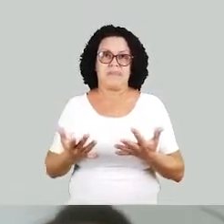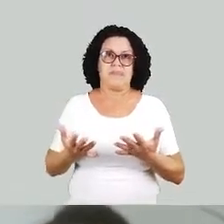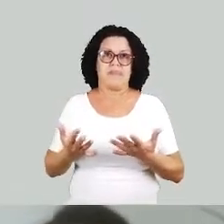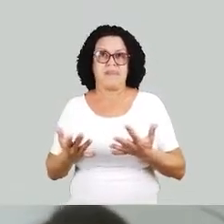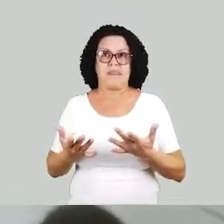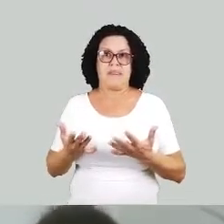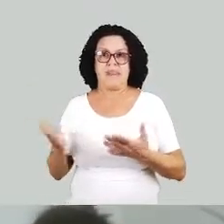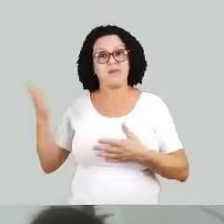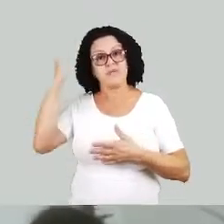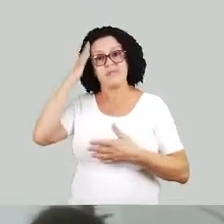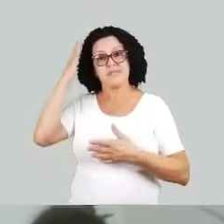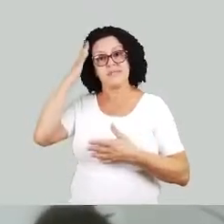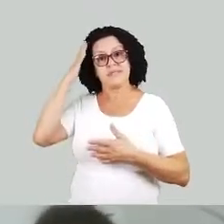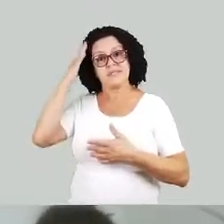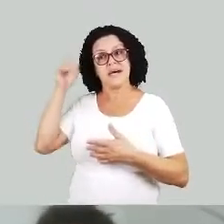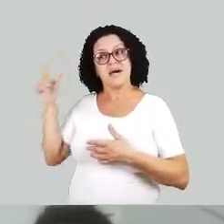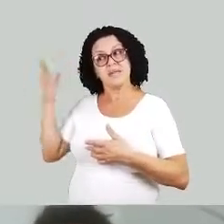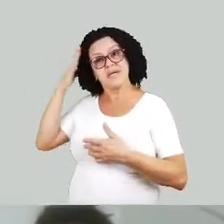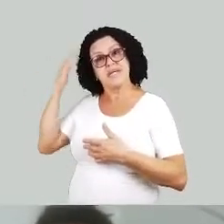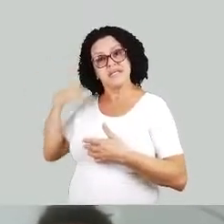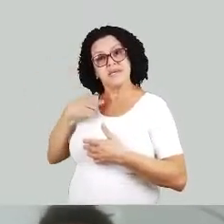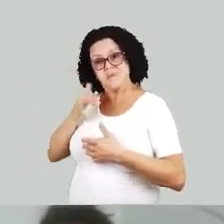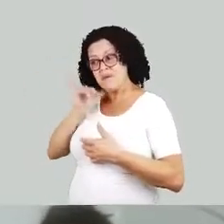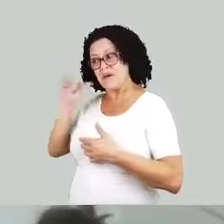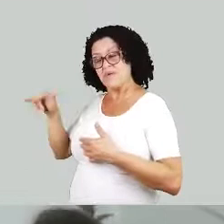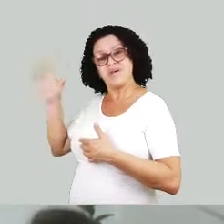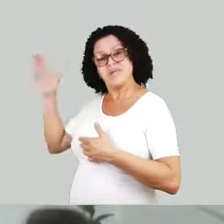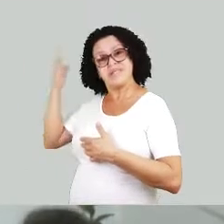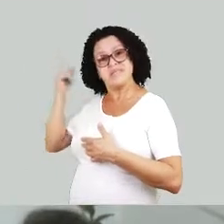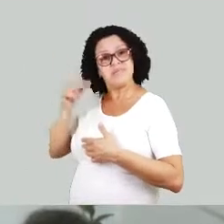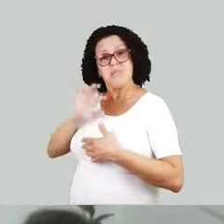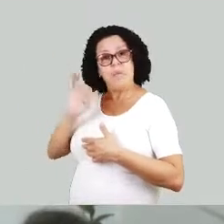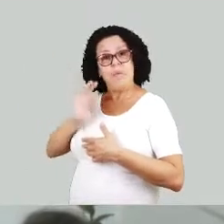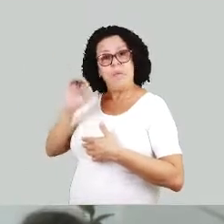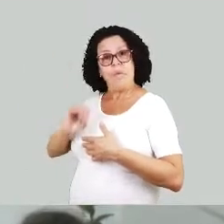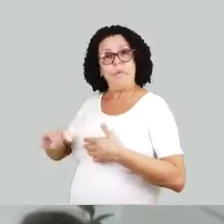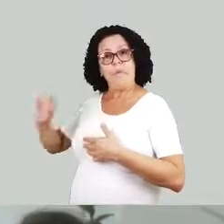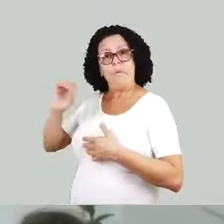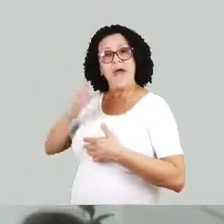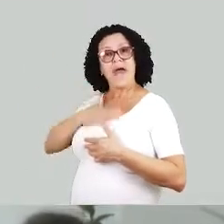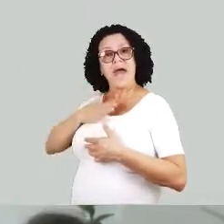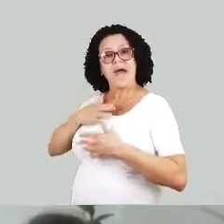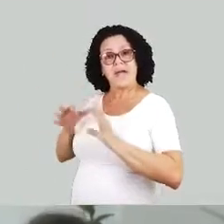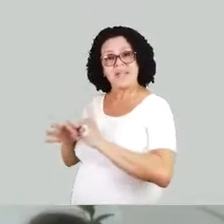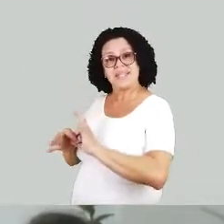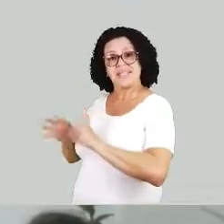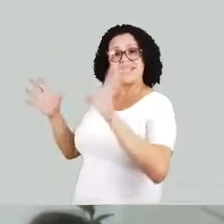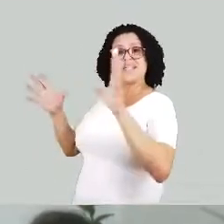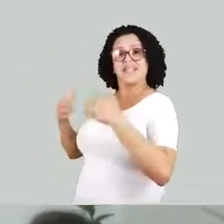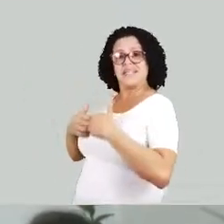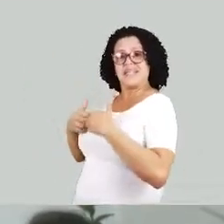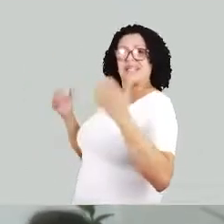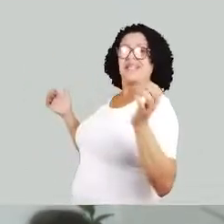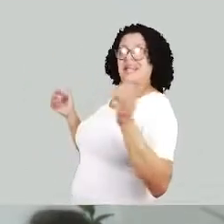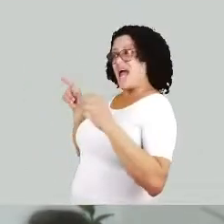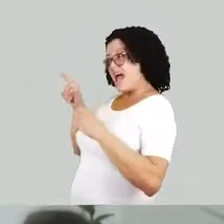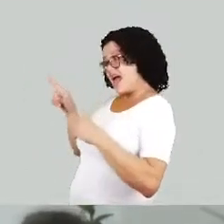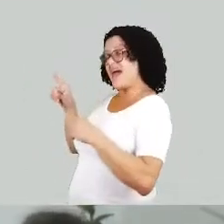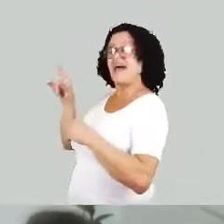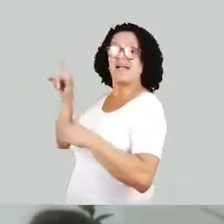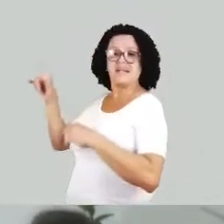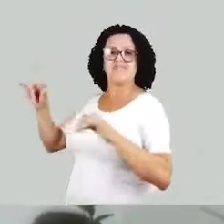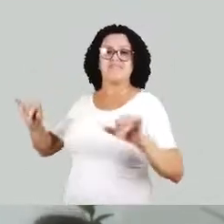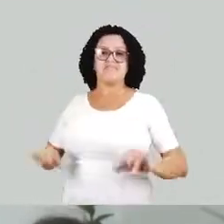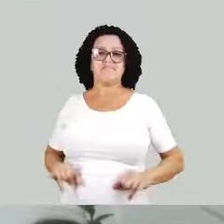vai tomar conhecimento de que você perdoou. Quando você perdoa, você libera o sentimento, você deixa de sofrer